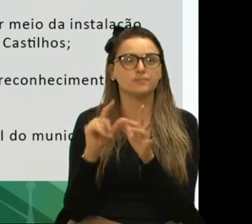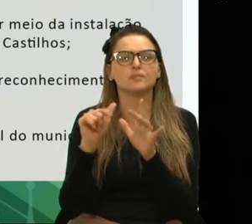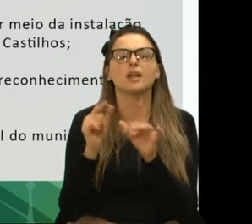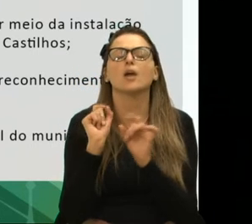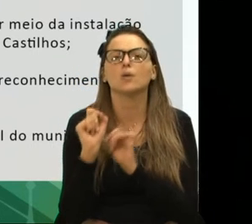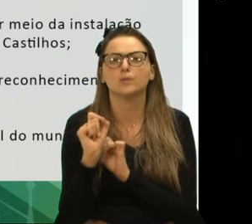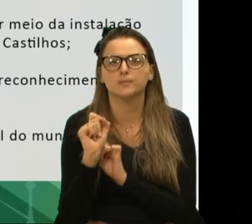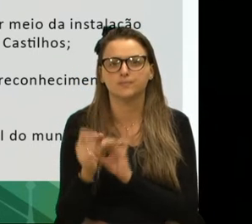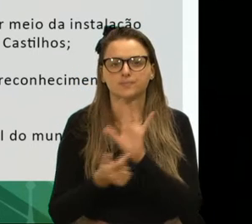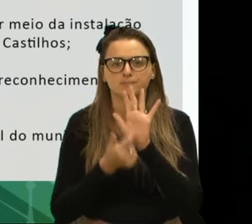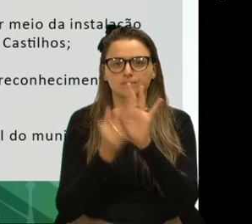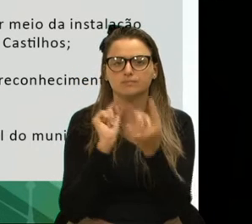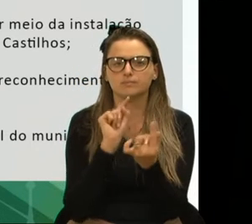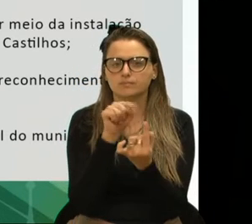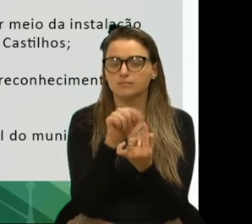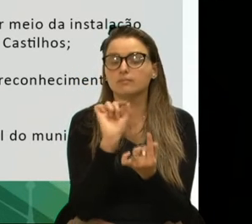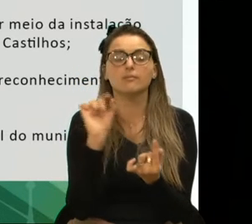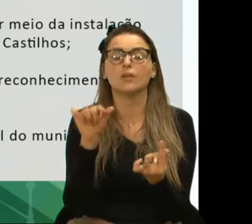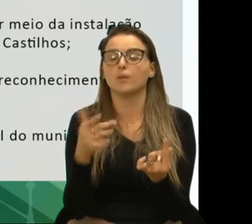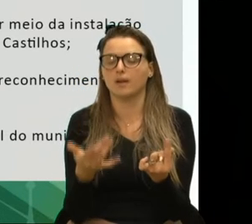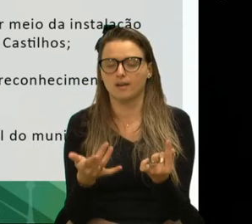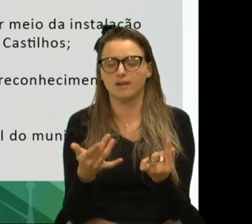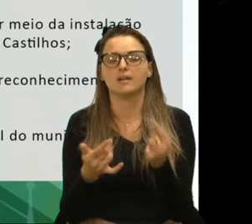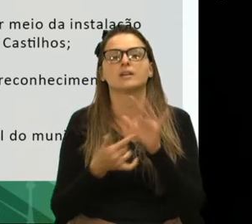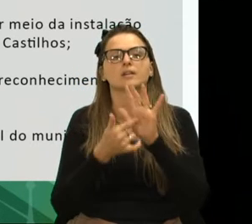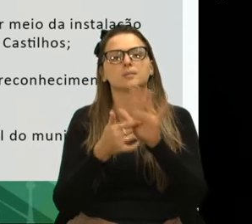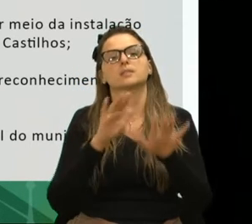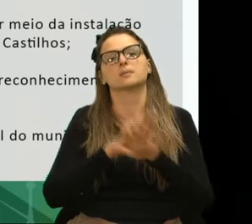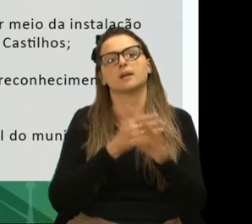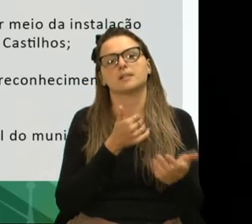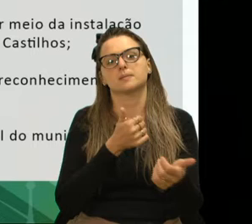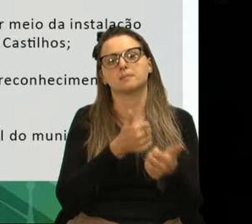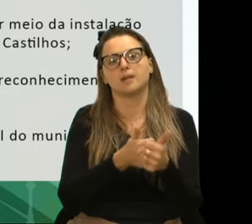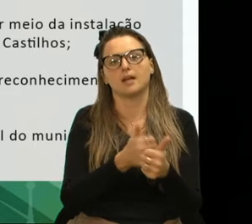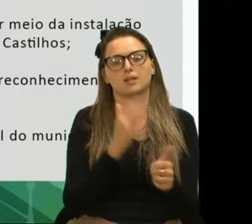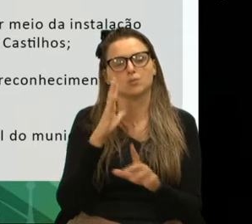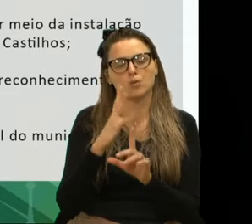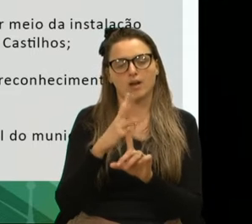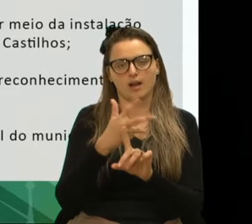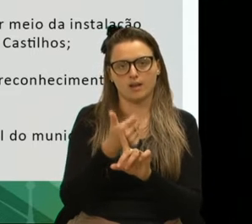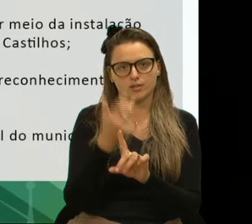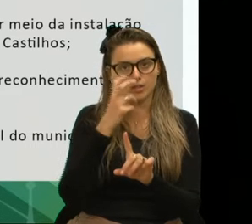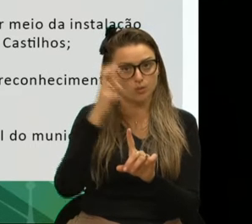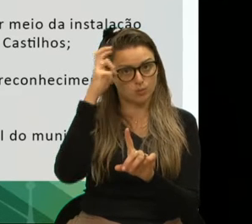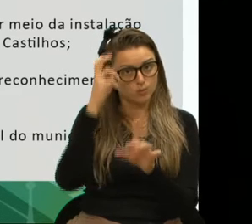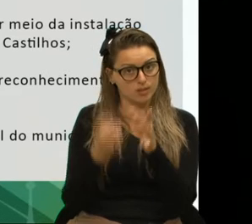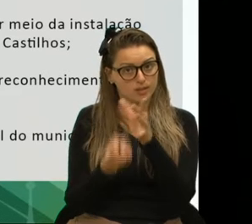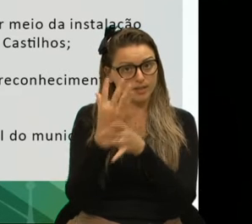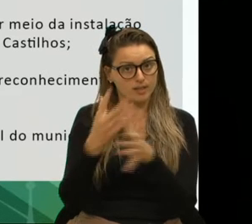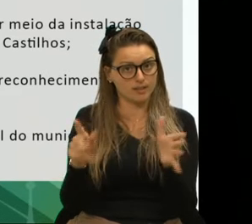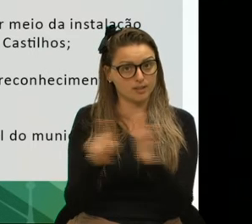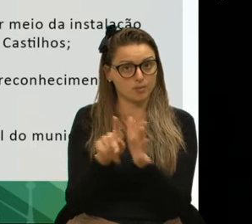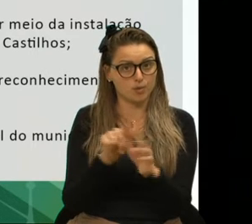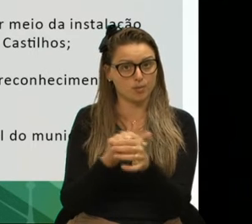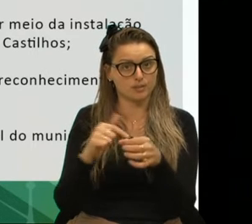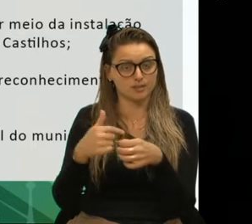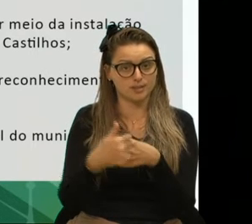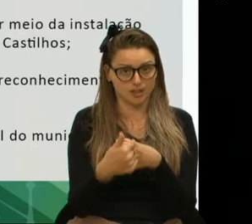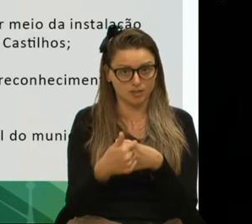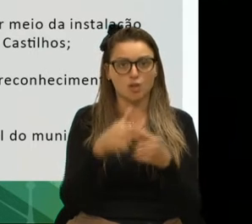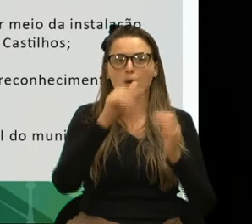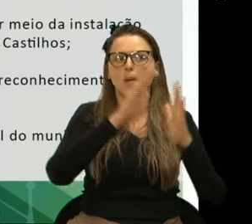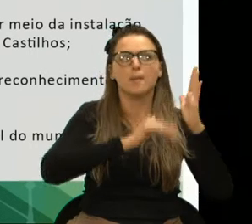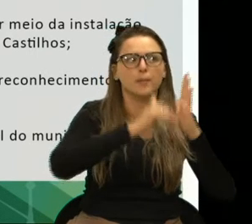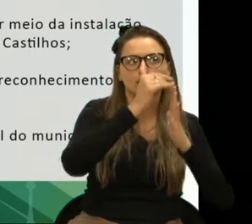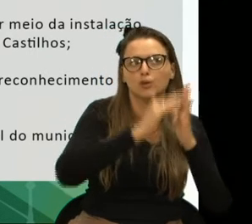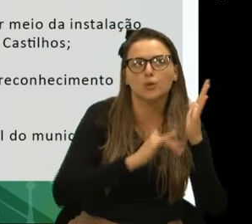nossa comunidade, da nossa população, a arte e a cultura produzida na cidade, né? Através de reproduções de